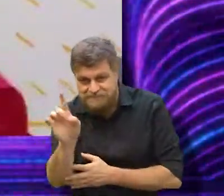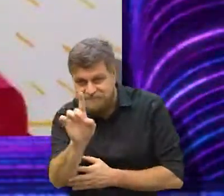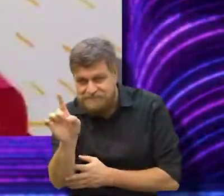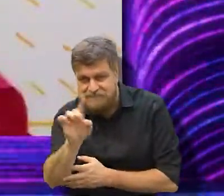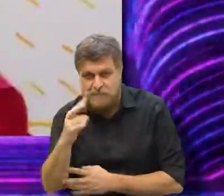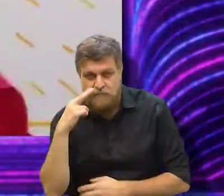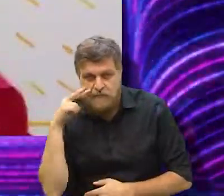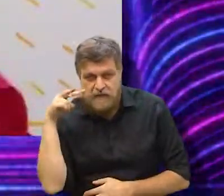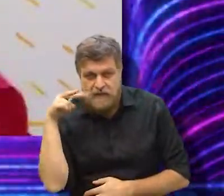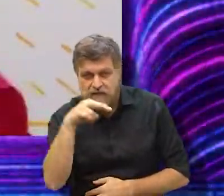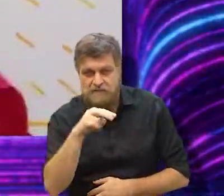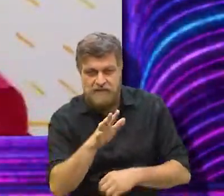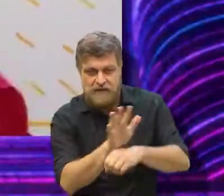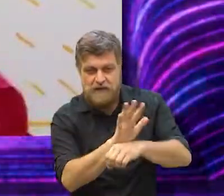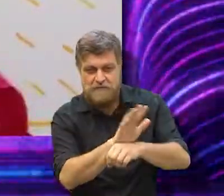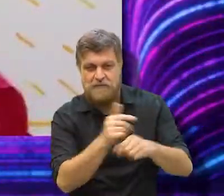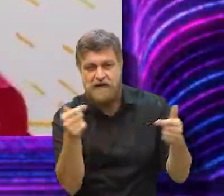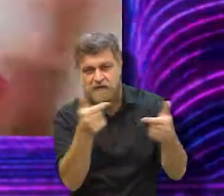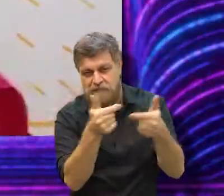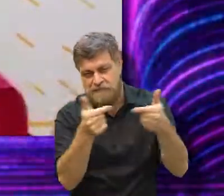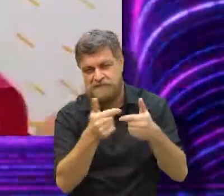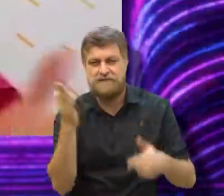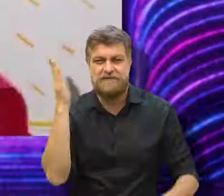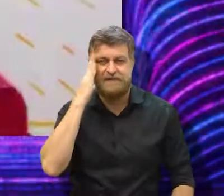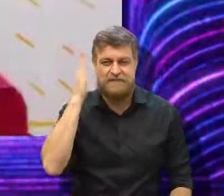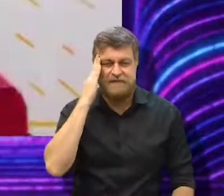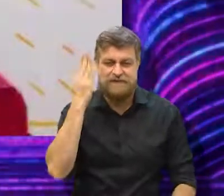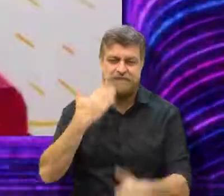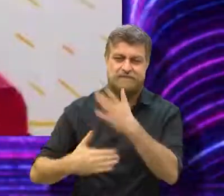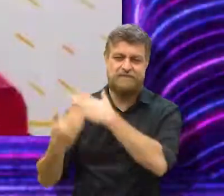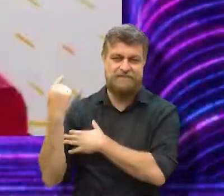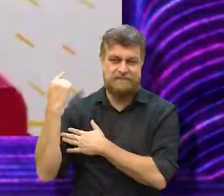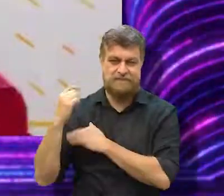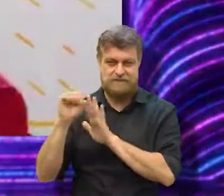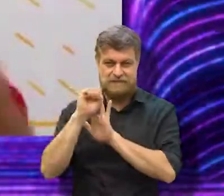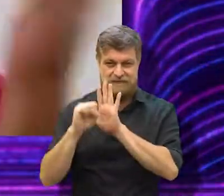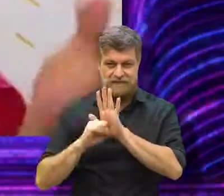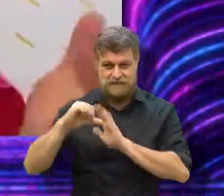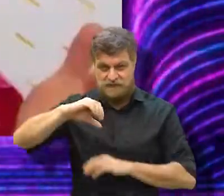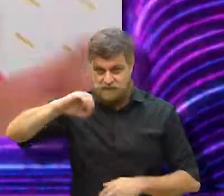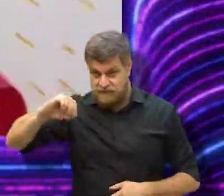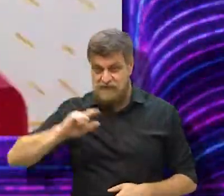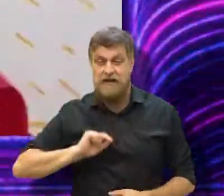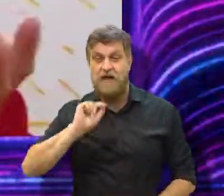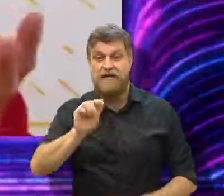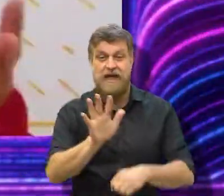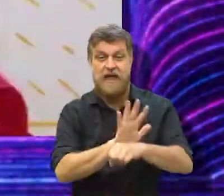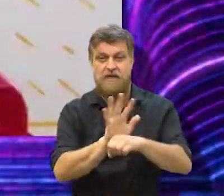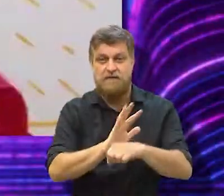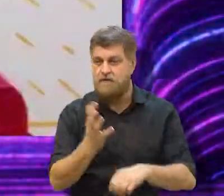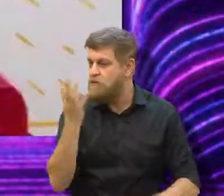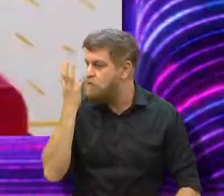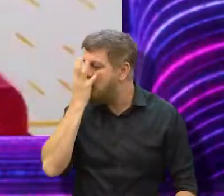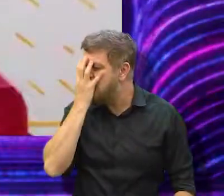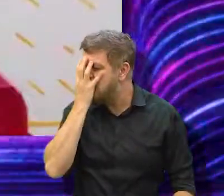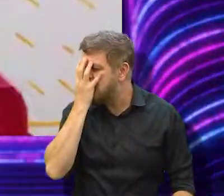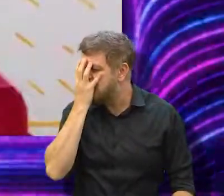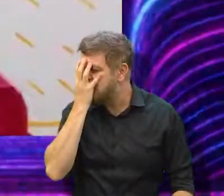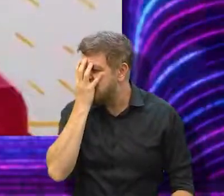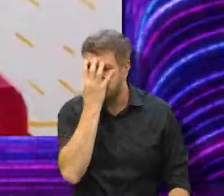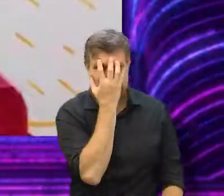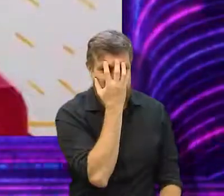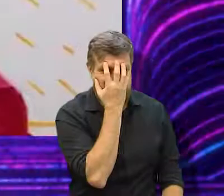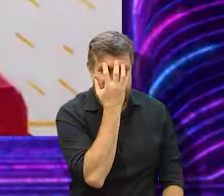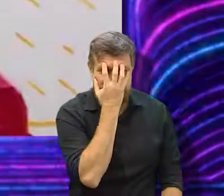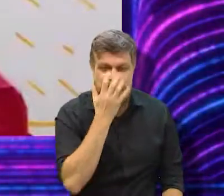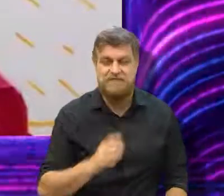eu vi um filme de comédia, e todo mundo sabe que na época, na década de 90, explodiu, que foi o Máscara, que por causa